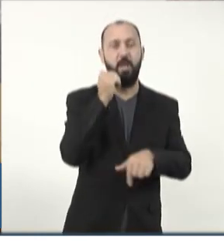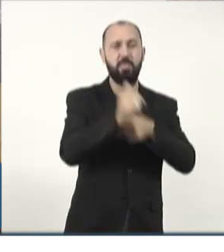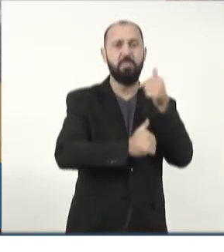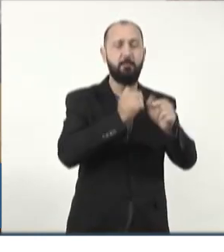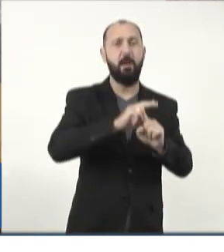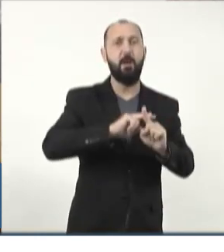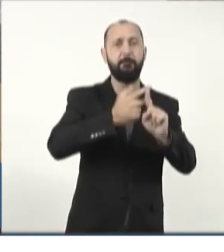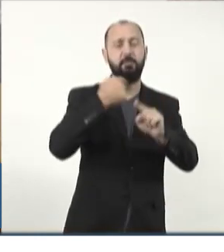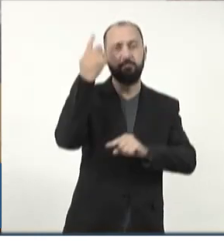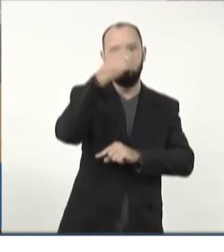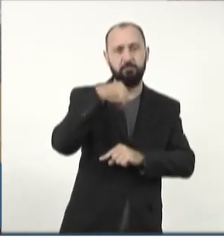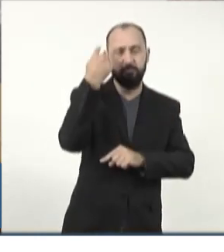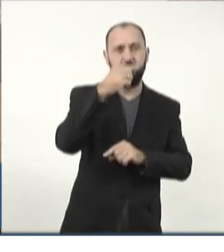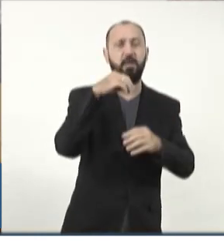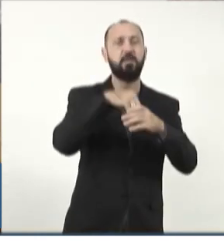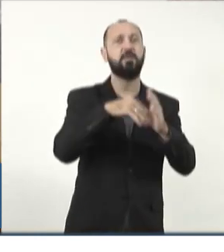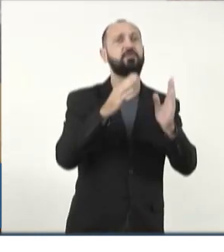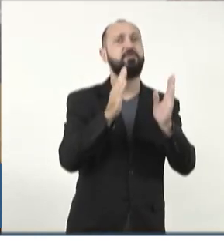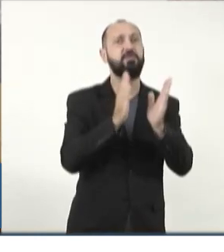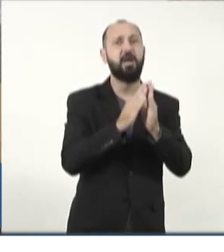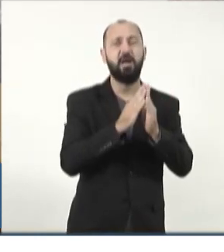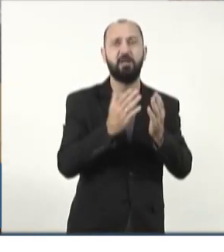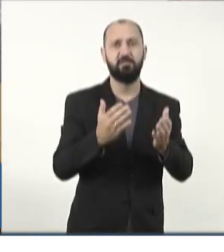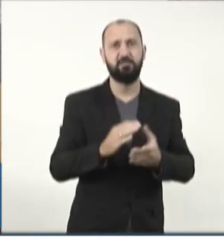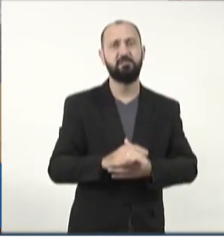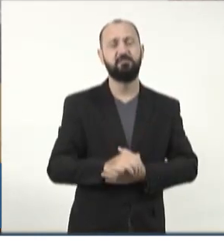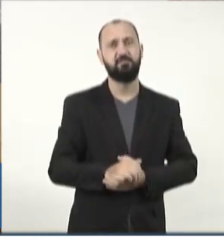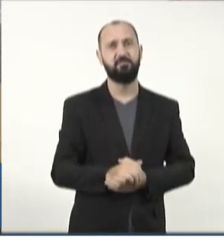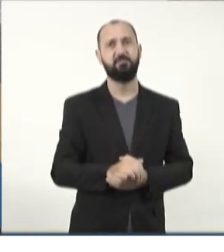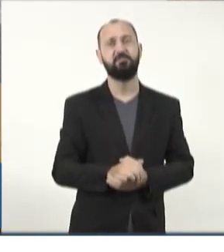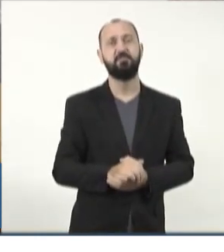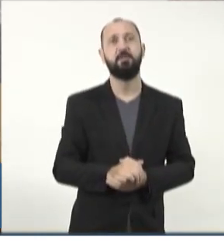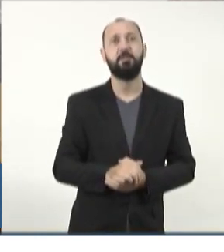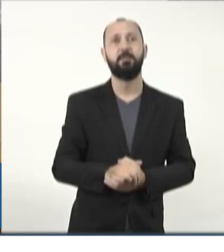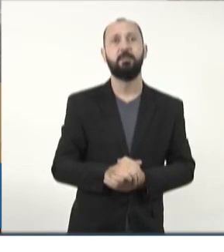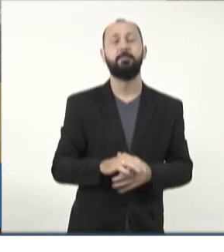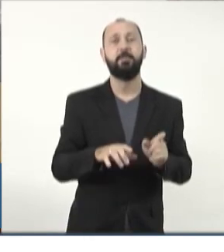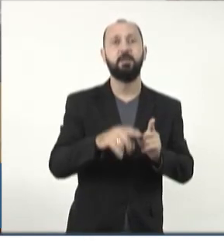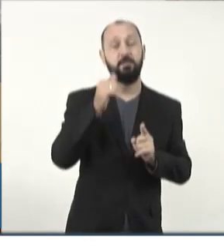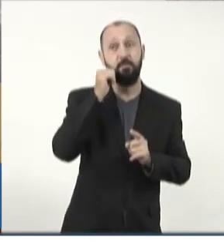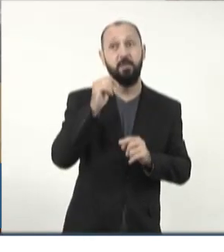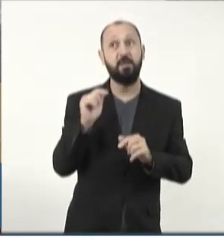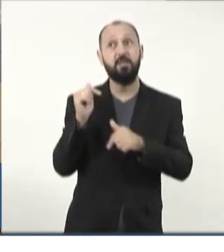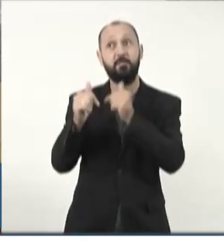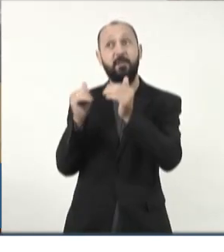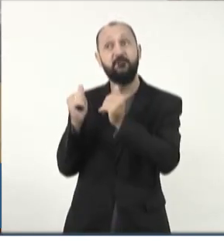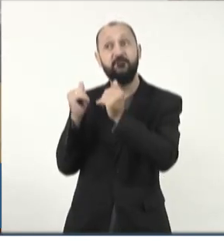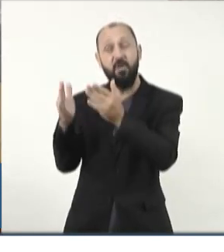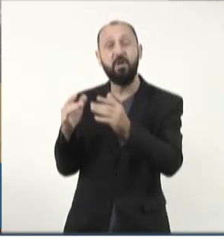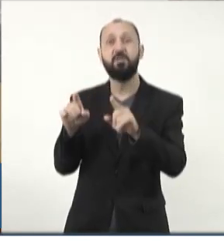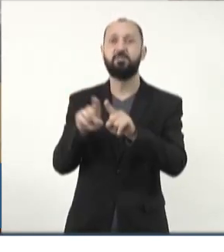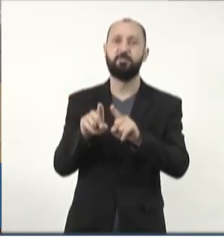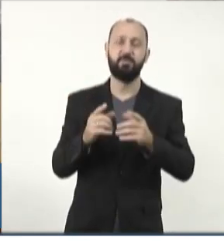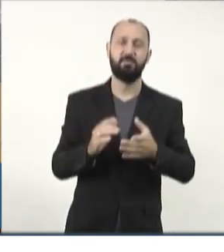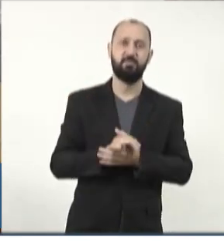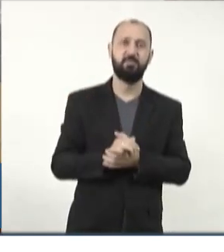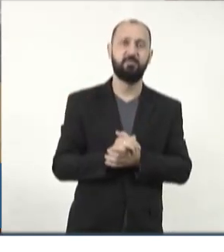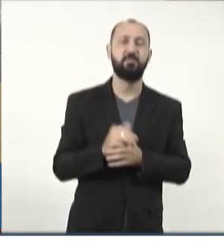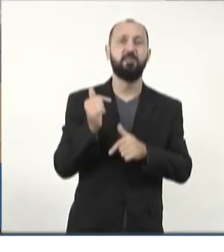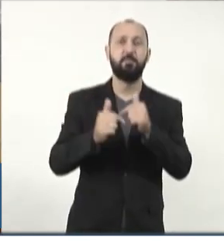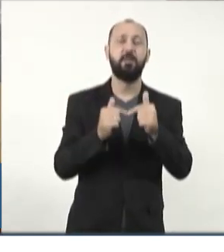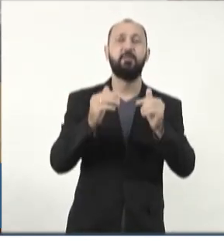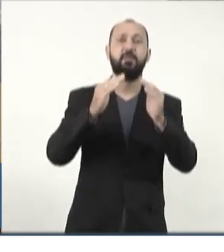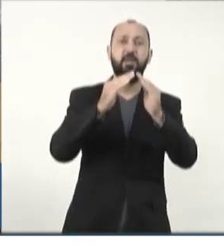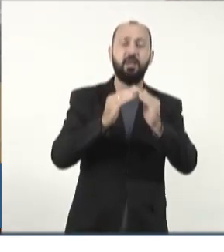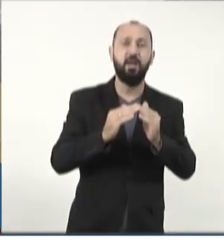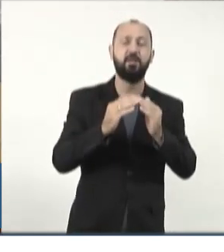trabalham mais horas por dia no serviço doméstico. Mas são mulheres que trabalham fora também. Ou, ainda que não trabalhem fora, que